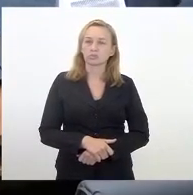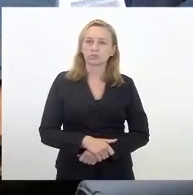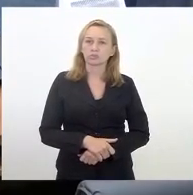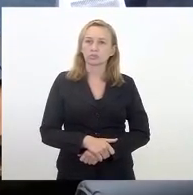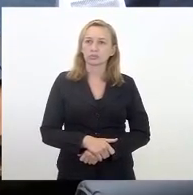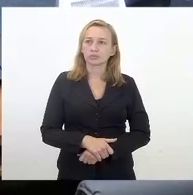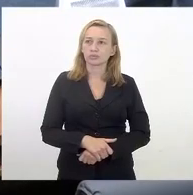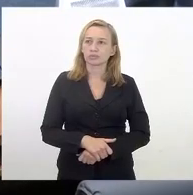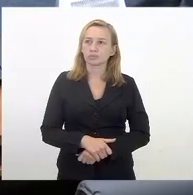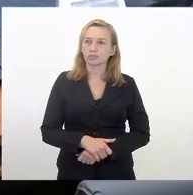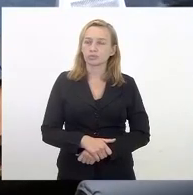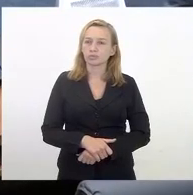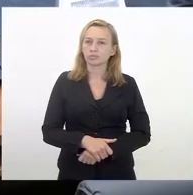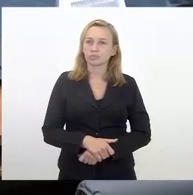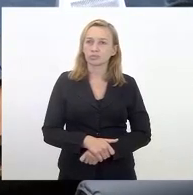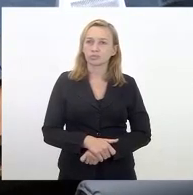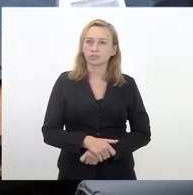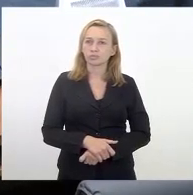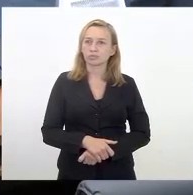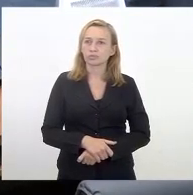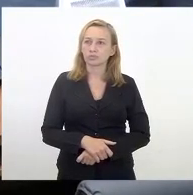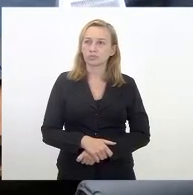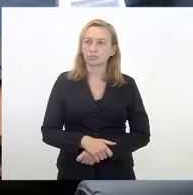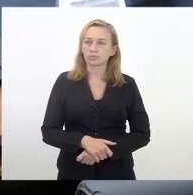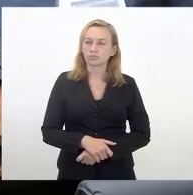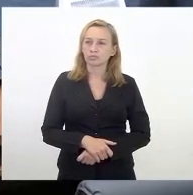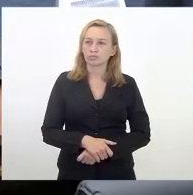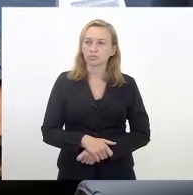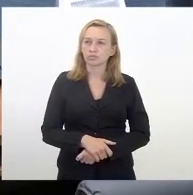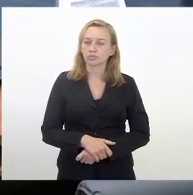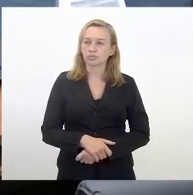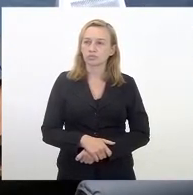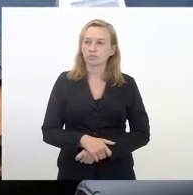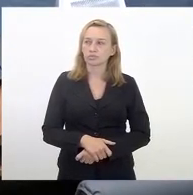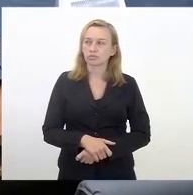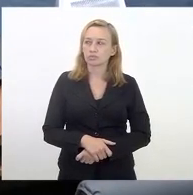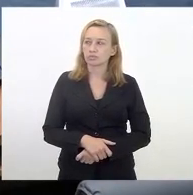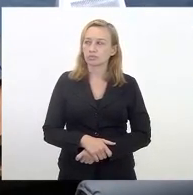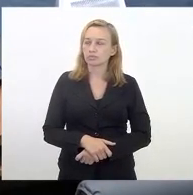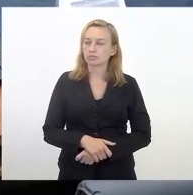E aí E aí